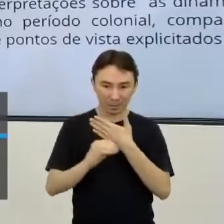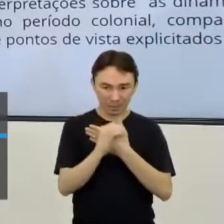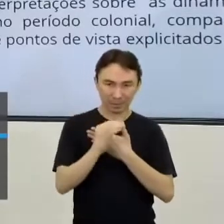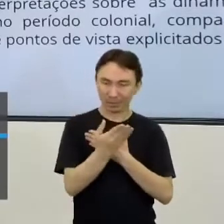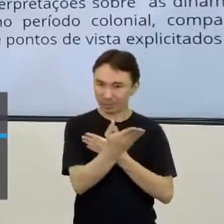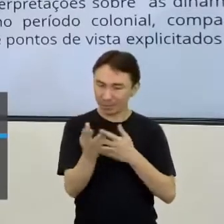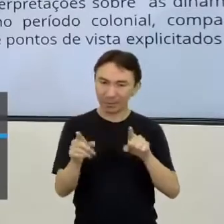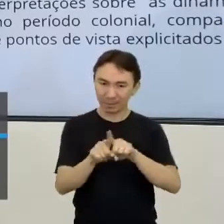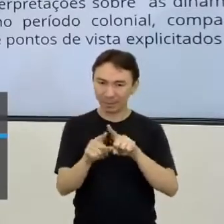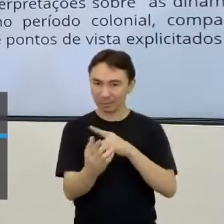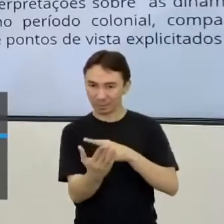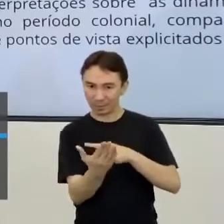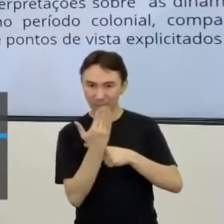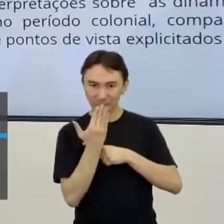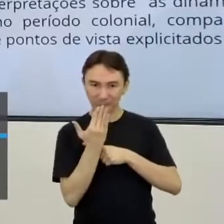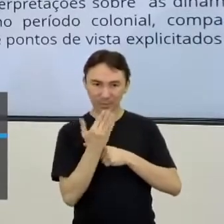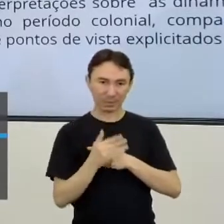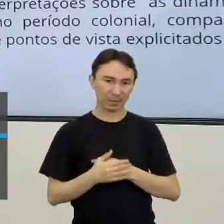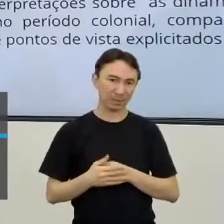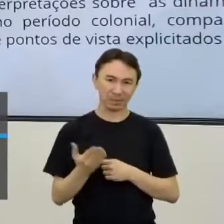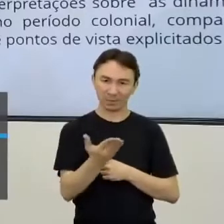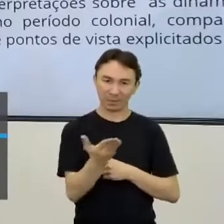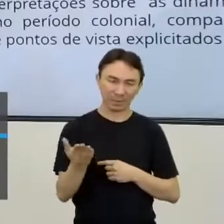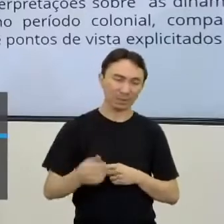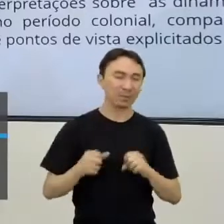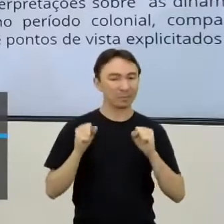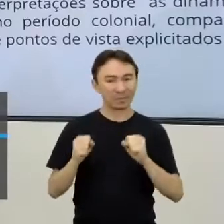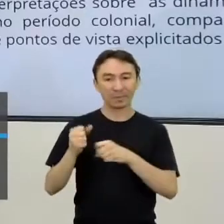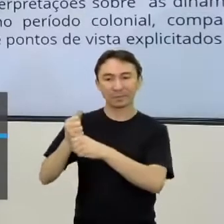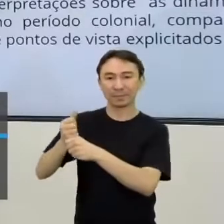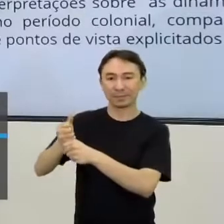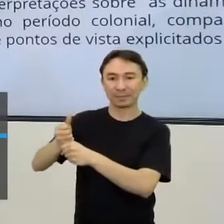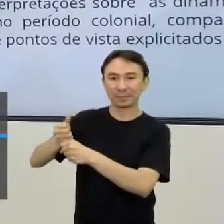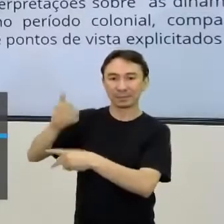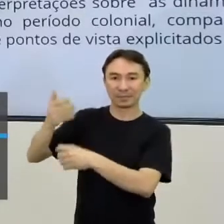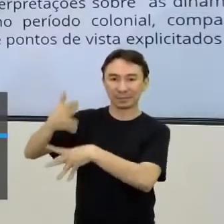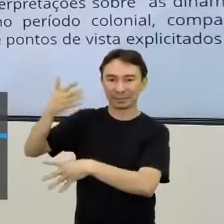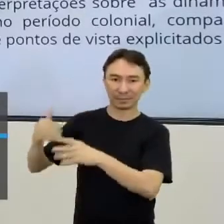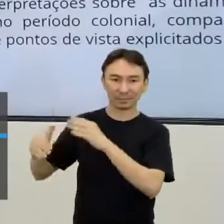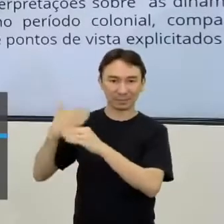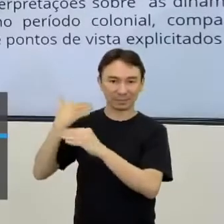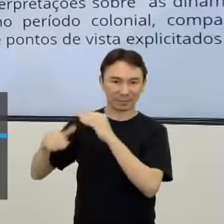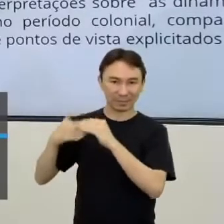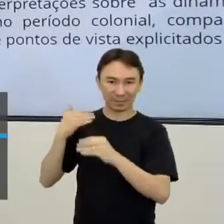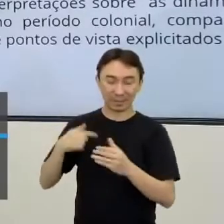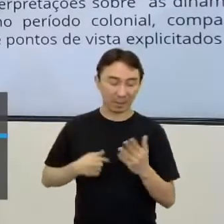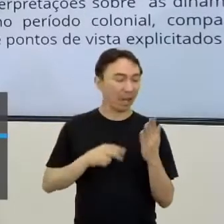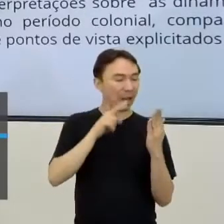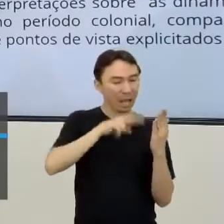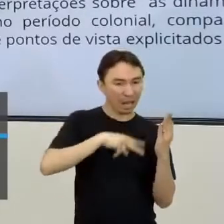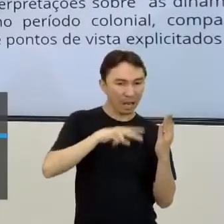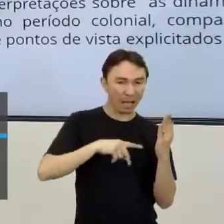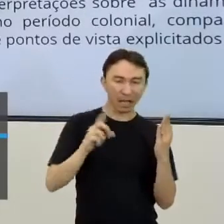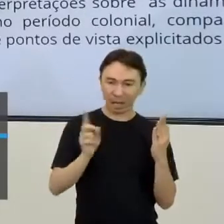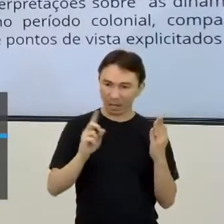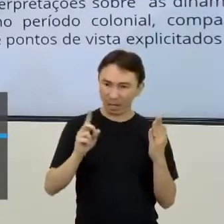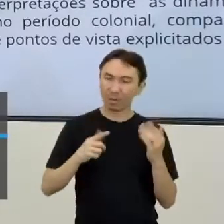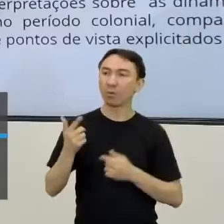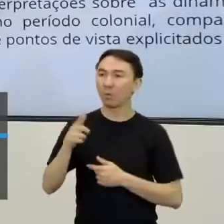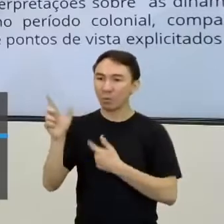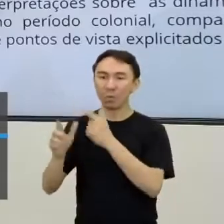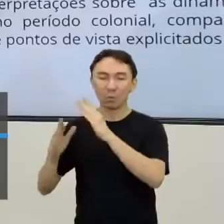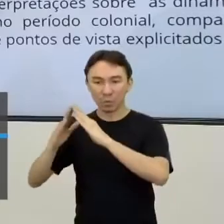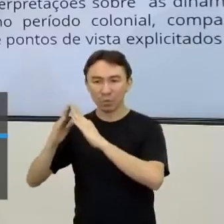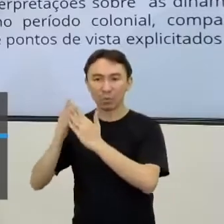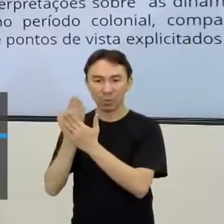E aí vocês podem colocar as contribuições no chat. Mesmo que eu não leia, professores, os alunos vão ler, outras escolas vão